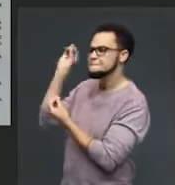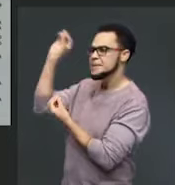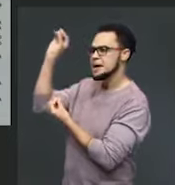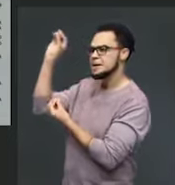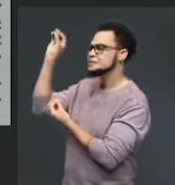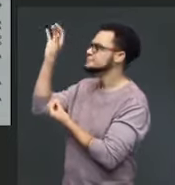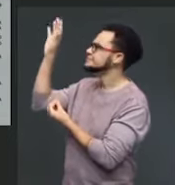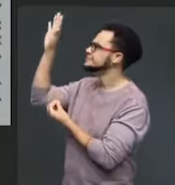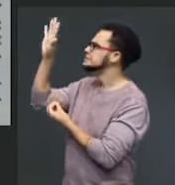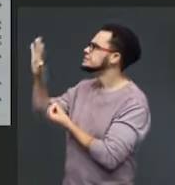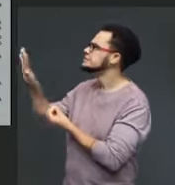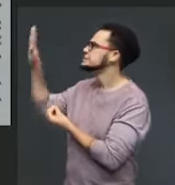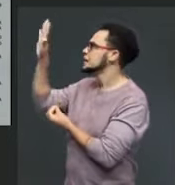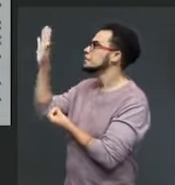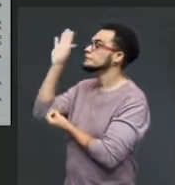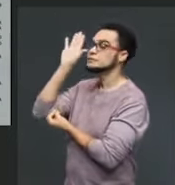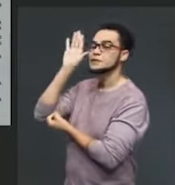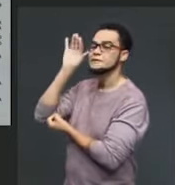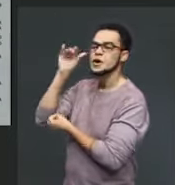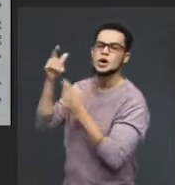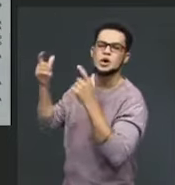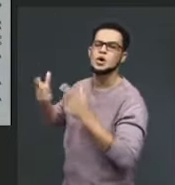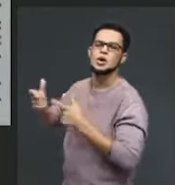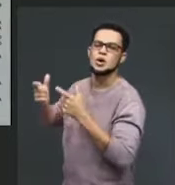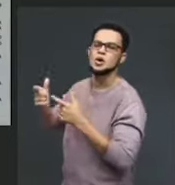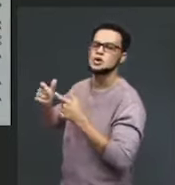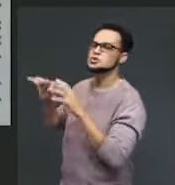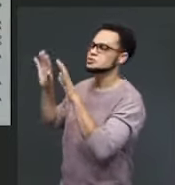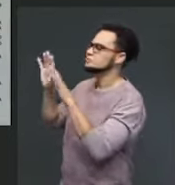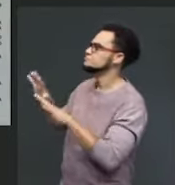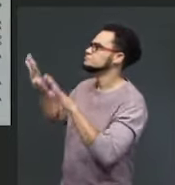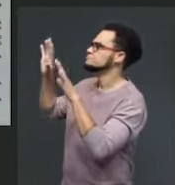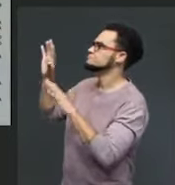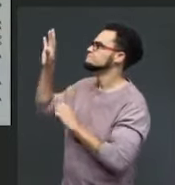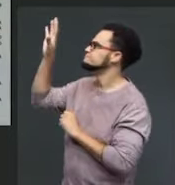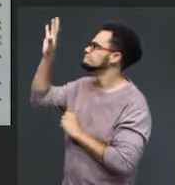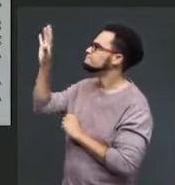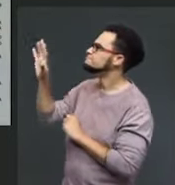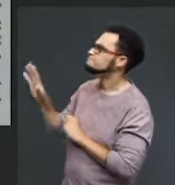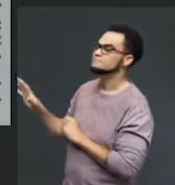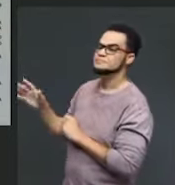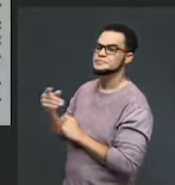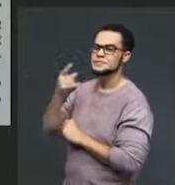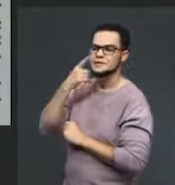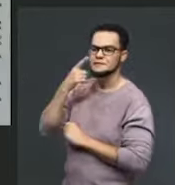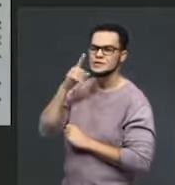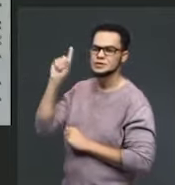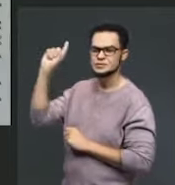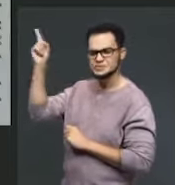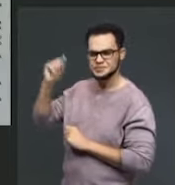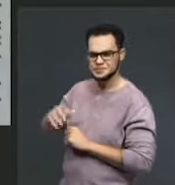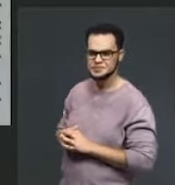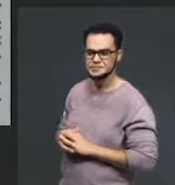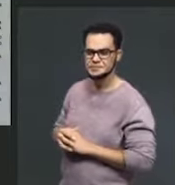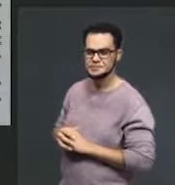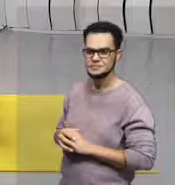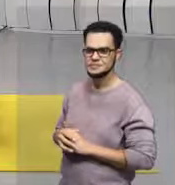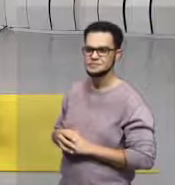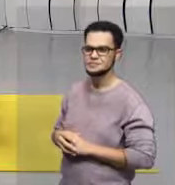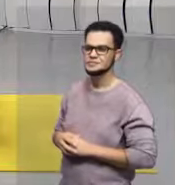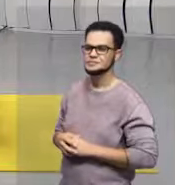nervoso aí para vocês perceberem a localização deles, tá certo? Olha aqui no slide, olha. A gente está vendo